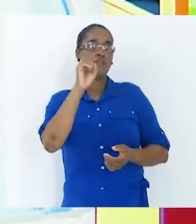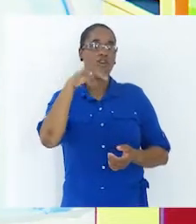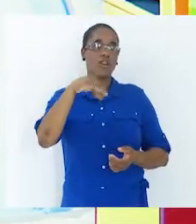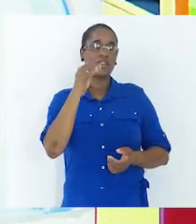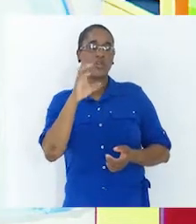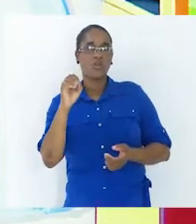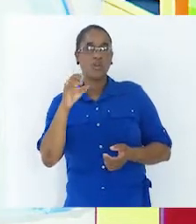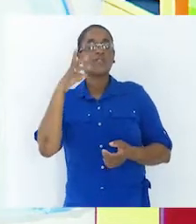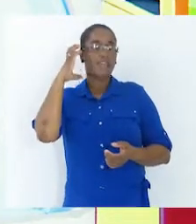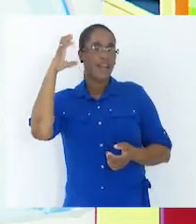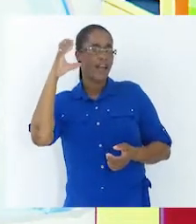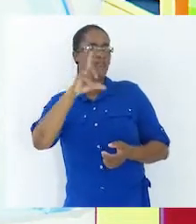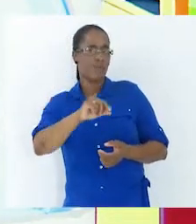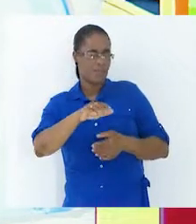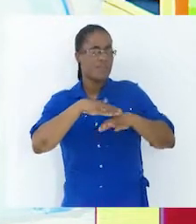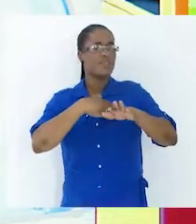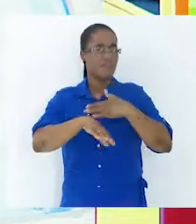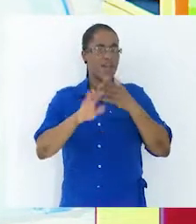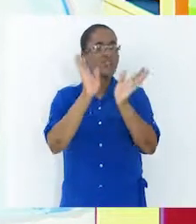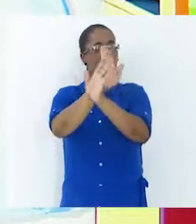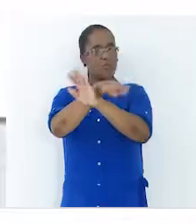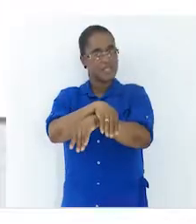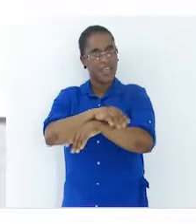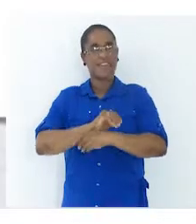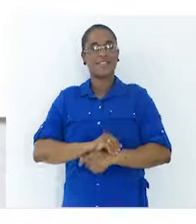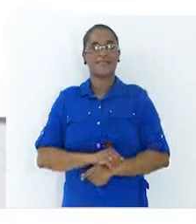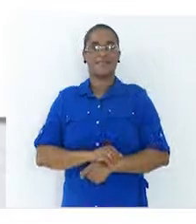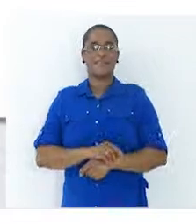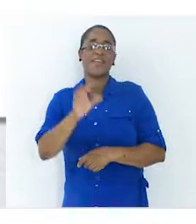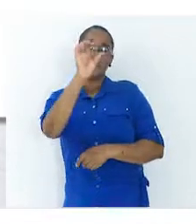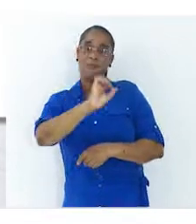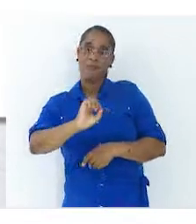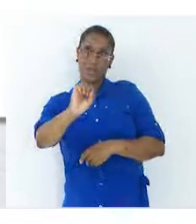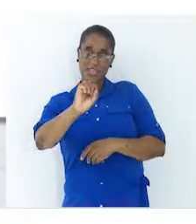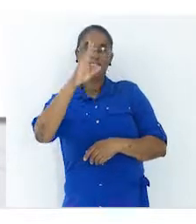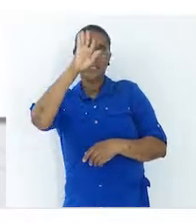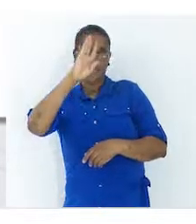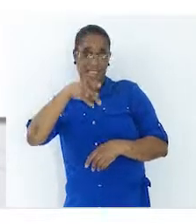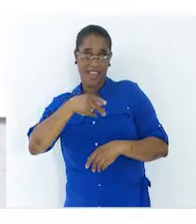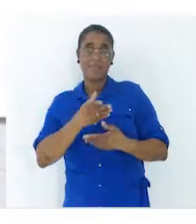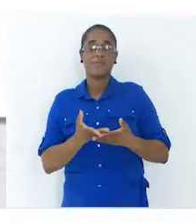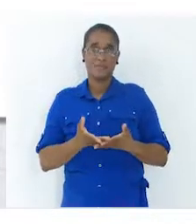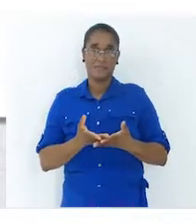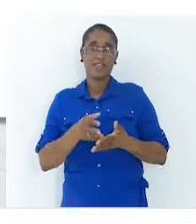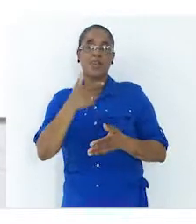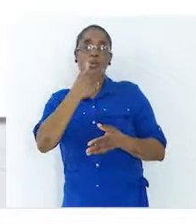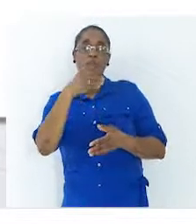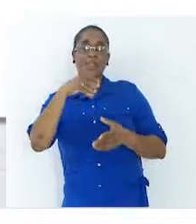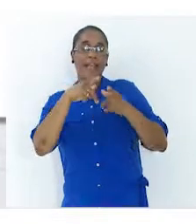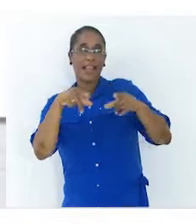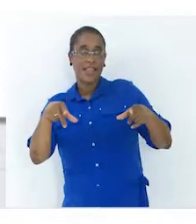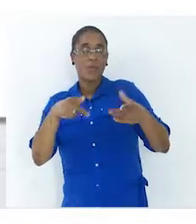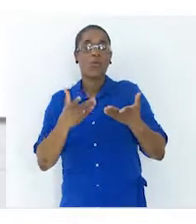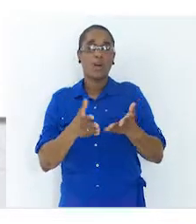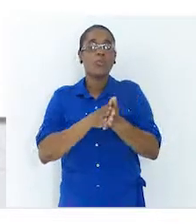Através da rádio também se faz a publicidade. E vocês sabem que o tipo de linguagem